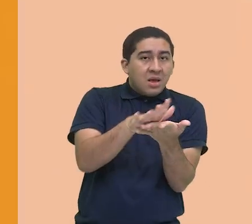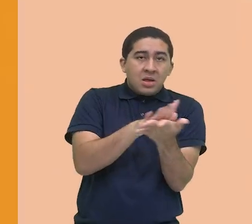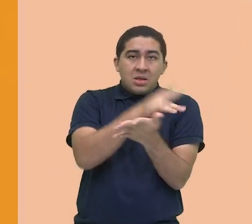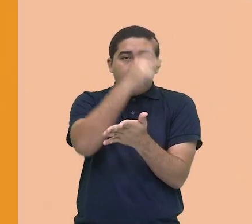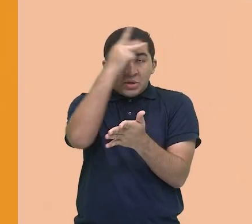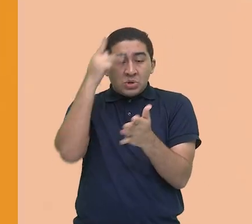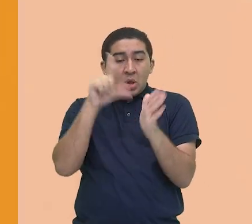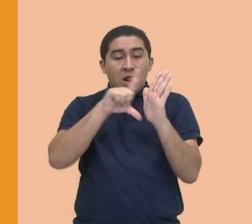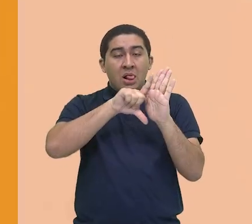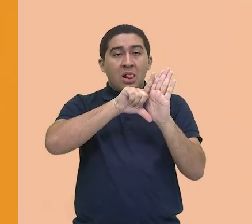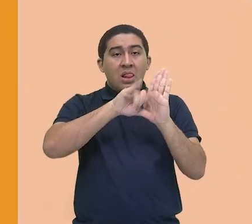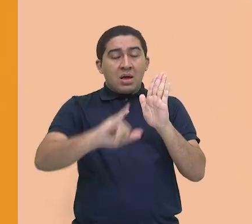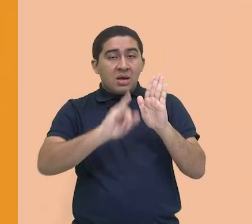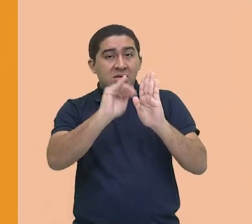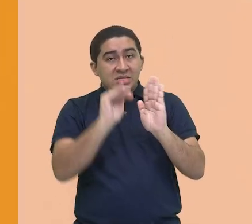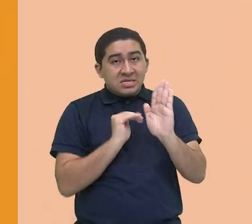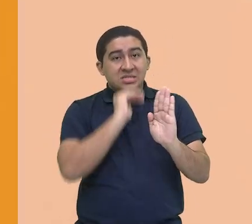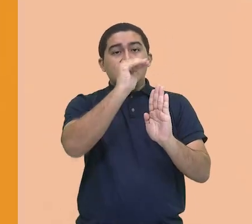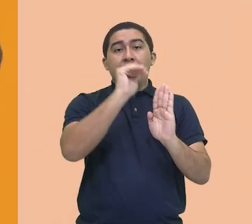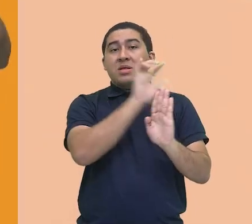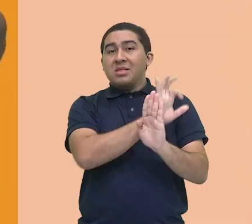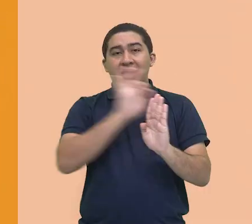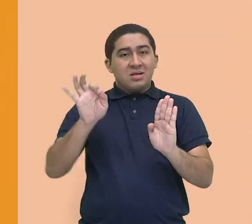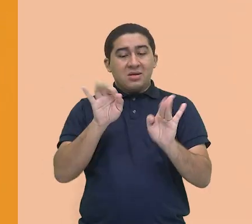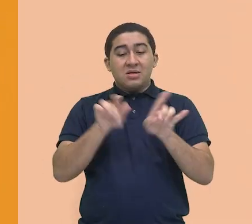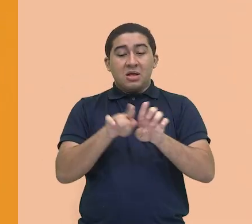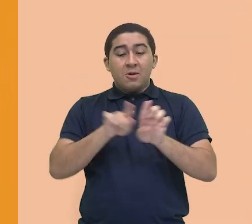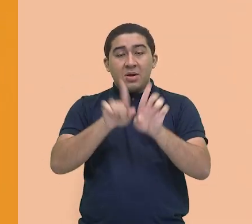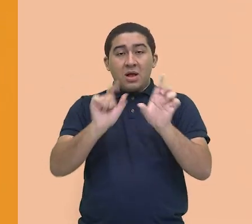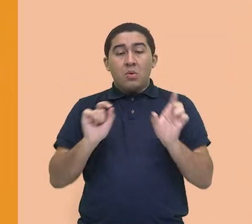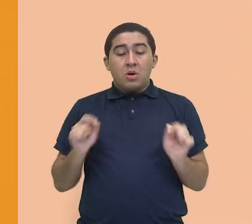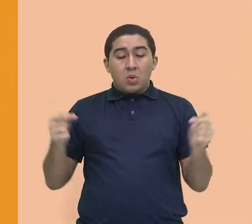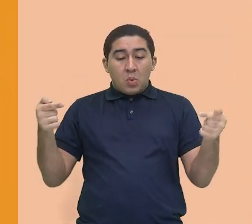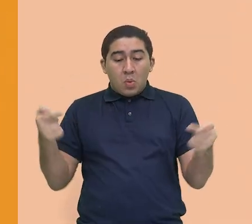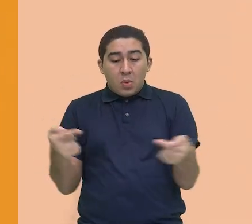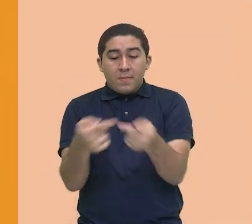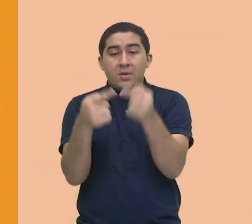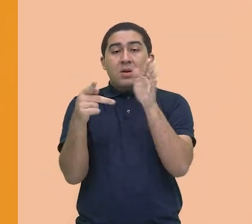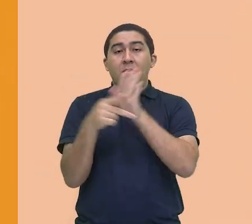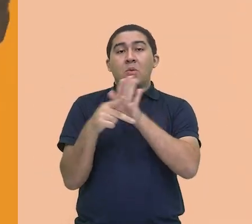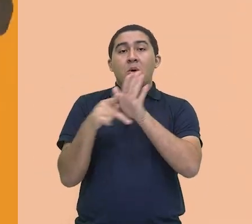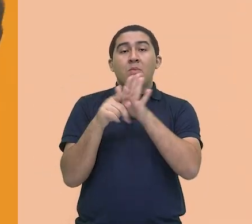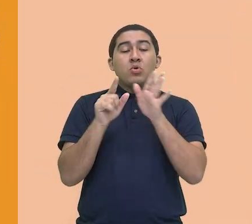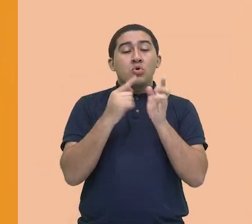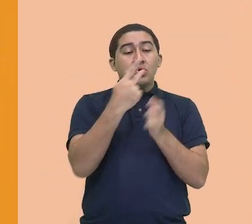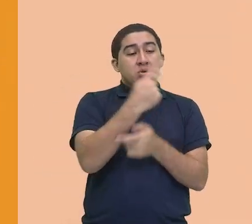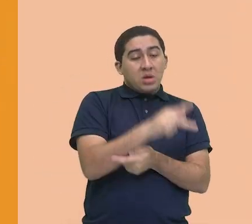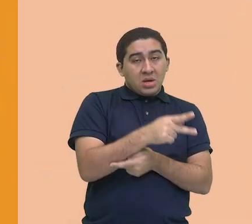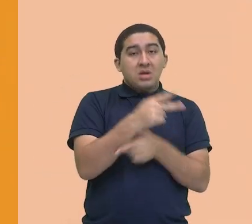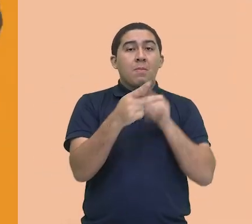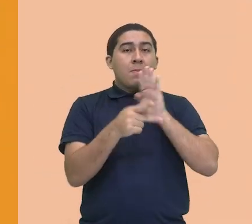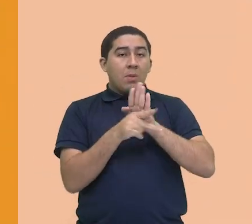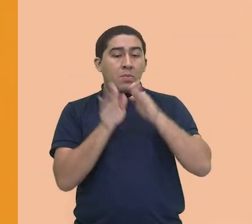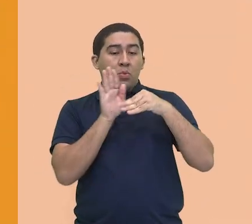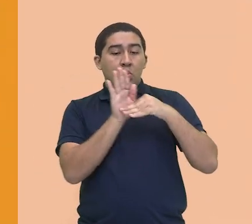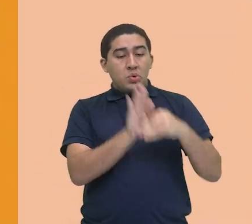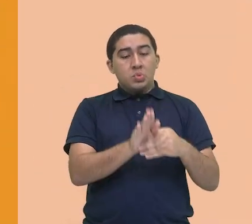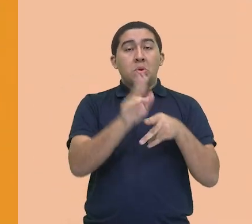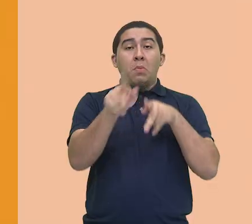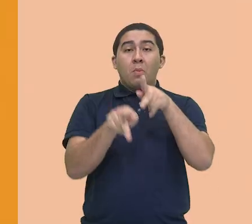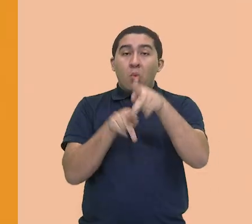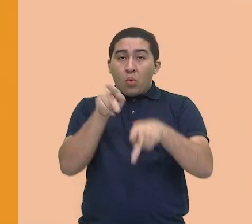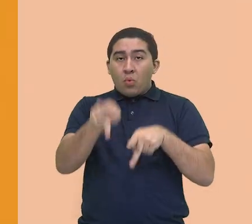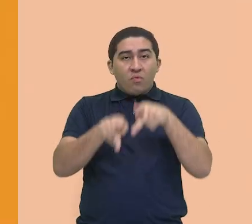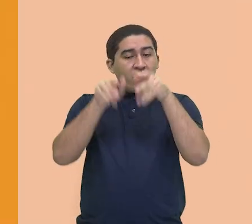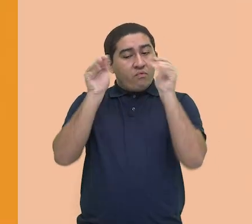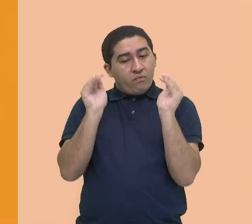lei e que é feito do, pelo e para o povo.